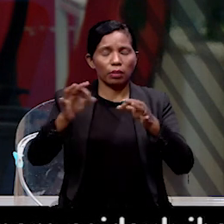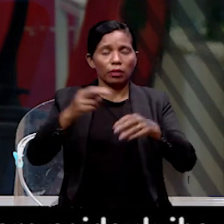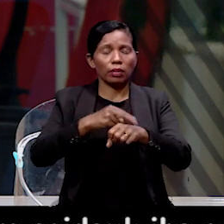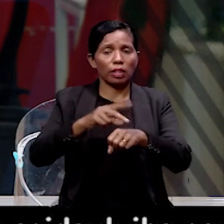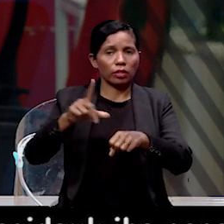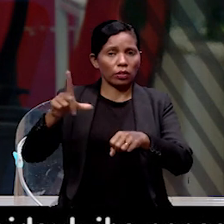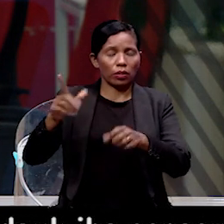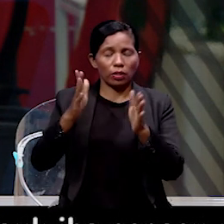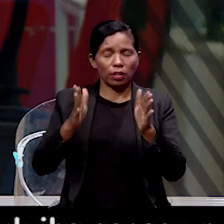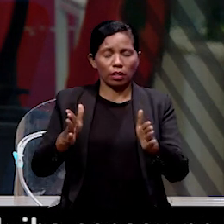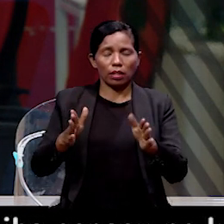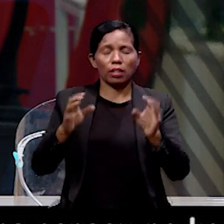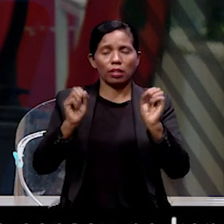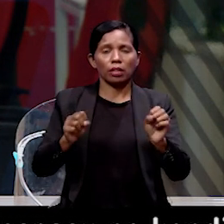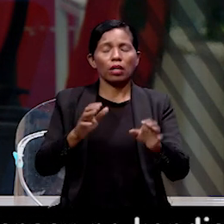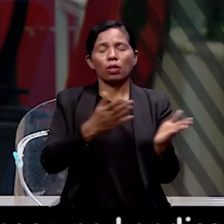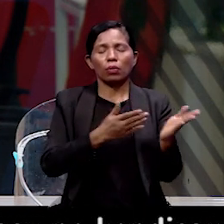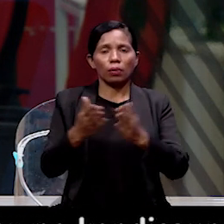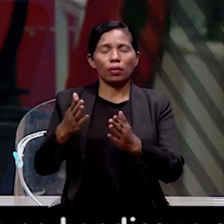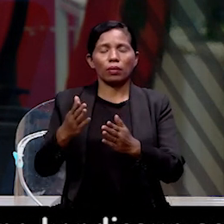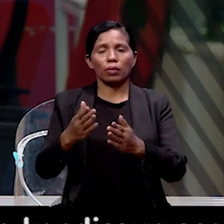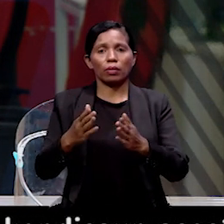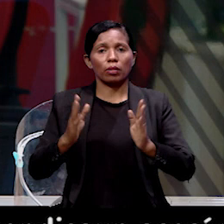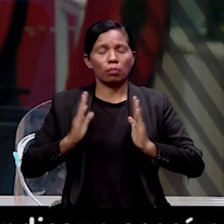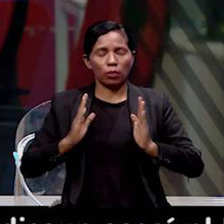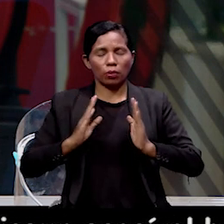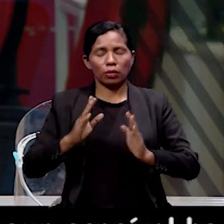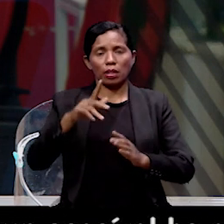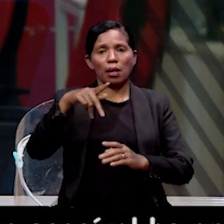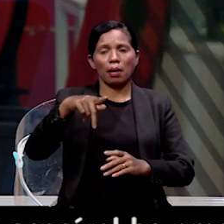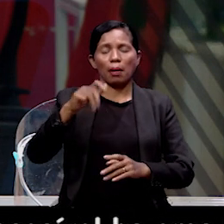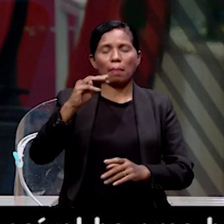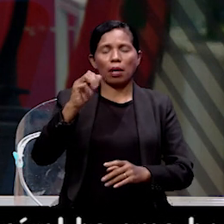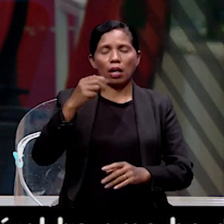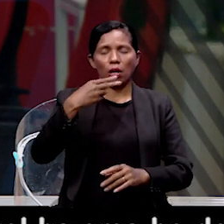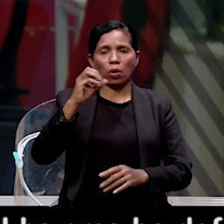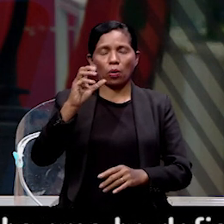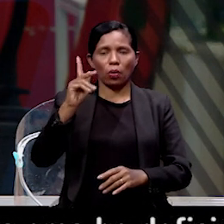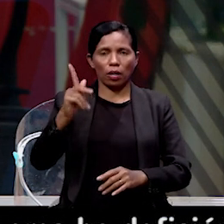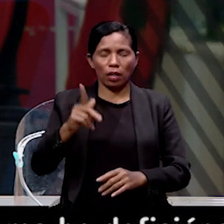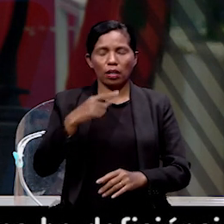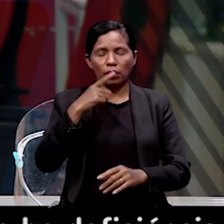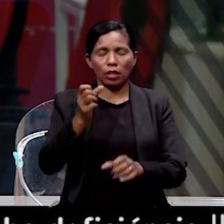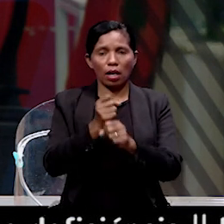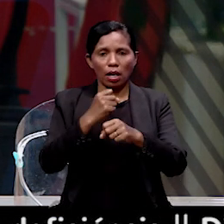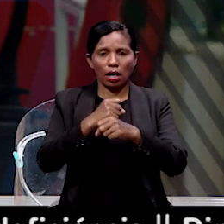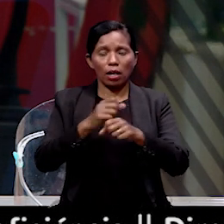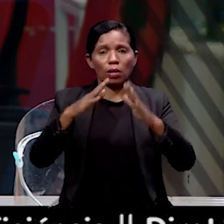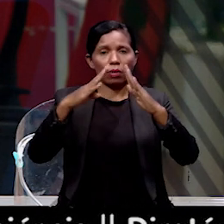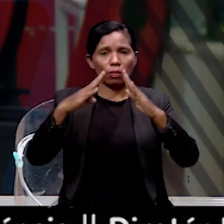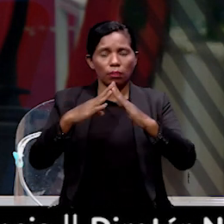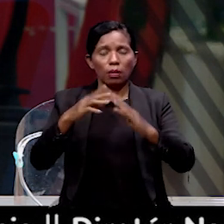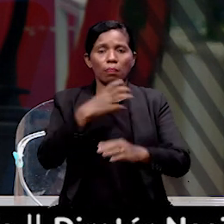Patriotismo da Marroca na Companhia Rudal 17984, Rodería Blita, Posto Polícia Nenha e Capital Deli.